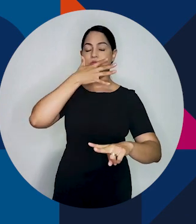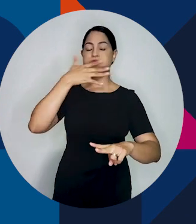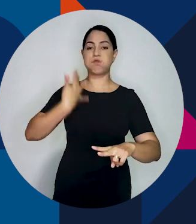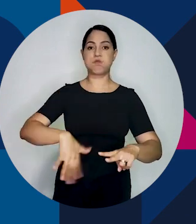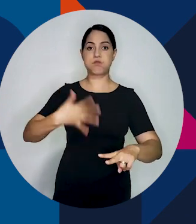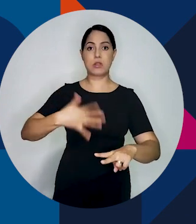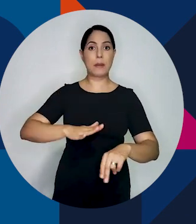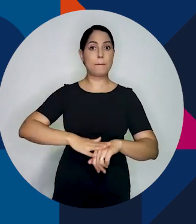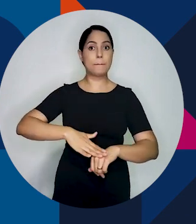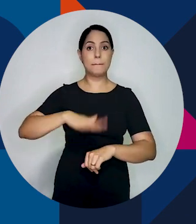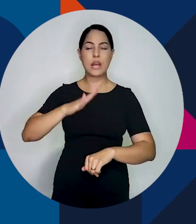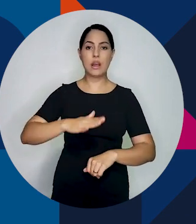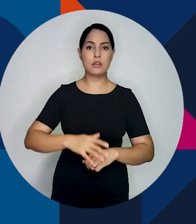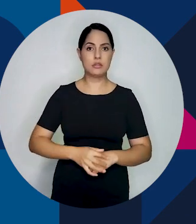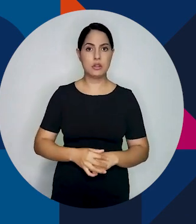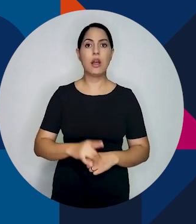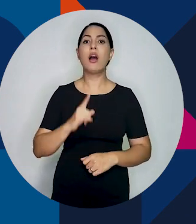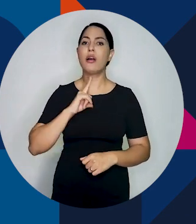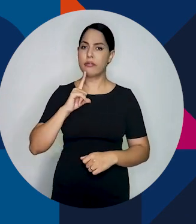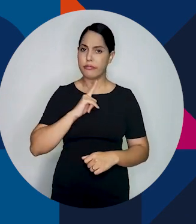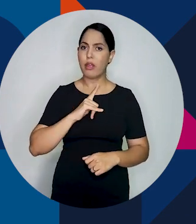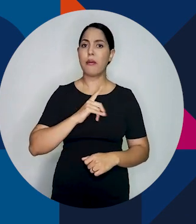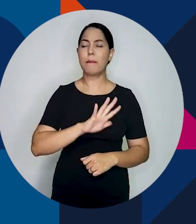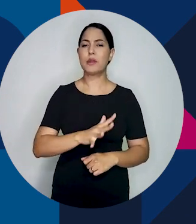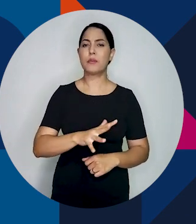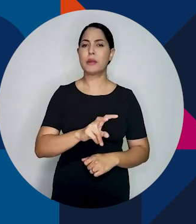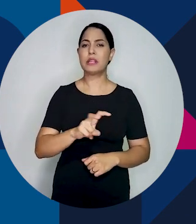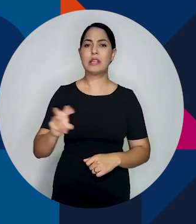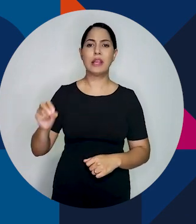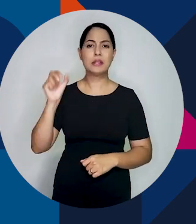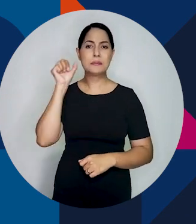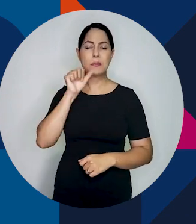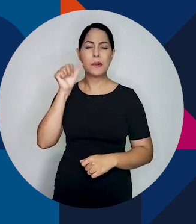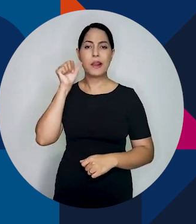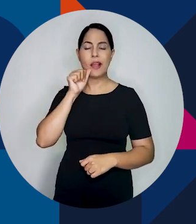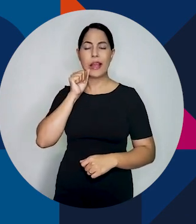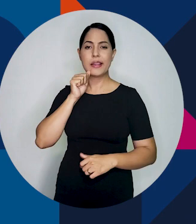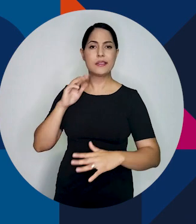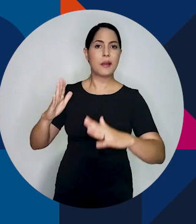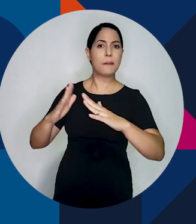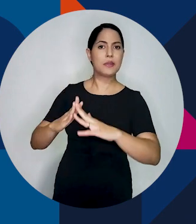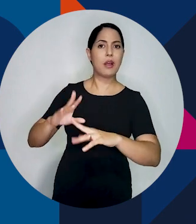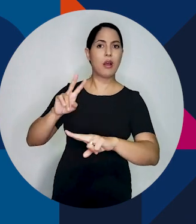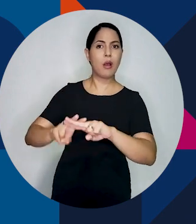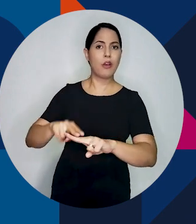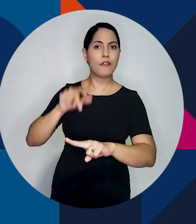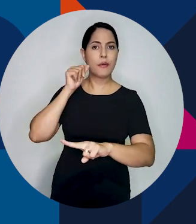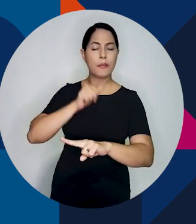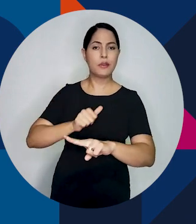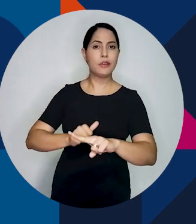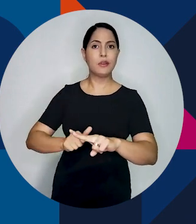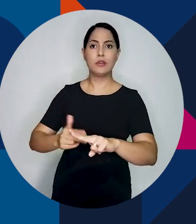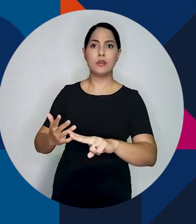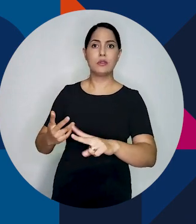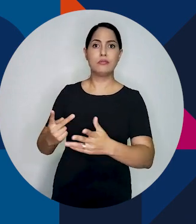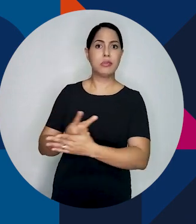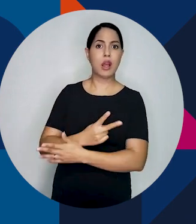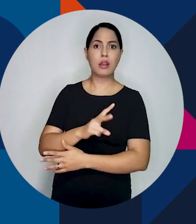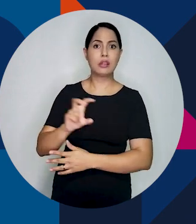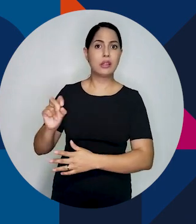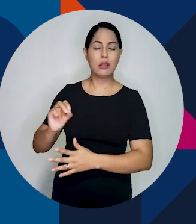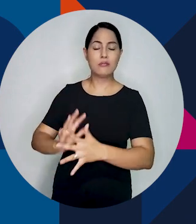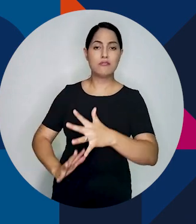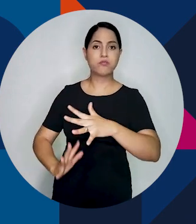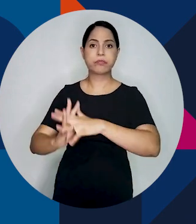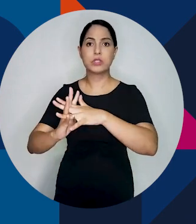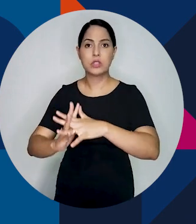sistema carcerário, que já é superlotado. Foram mais ou menos 500 mulheres que foram para um presídio feminino, cuja capacidade era mais ou